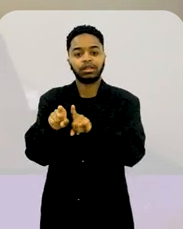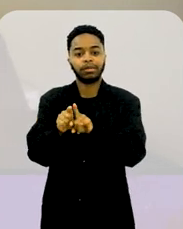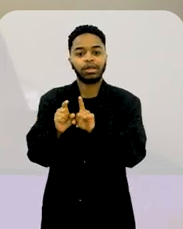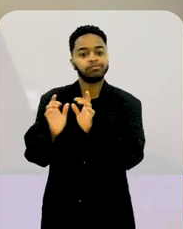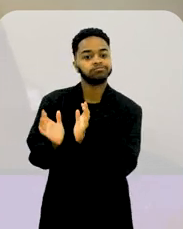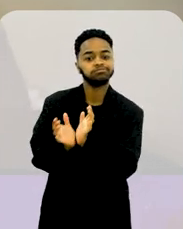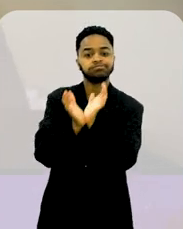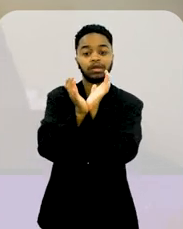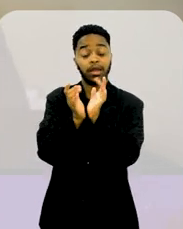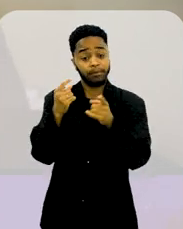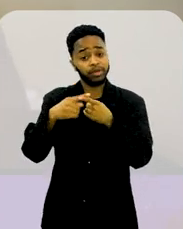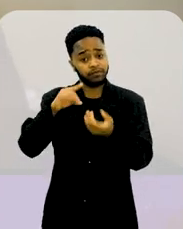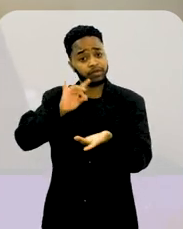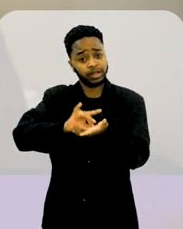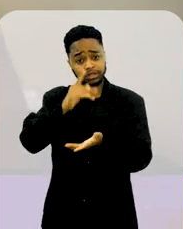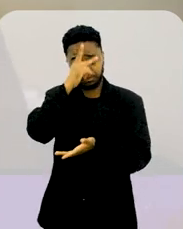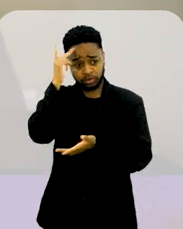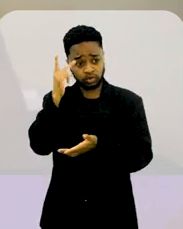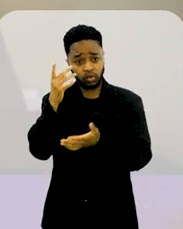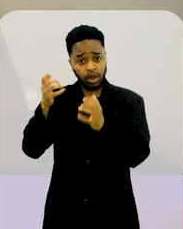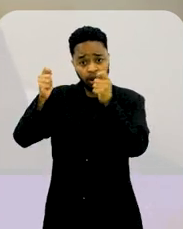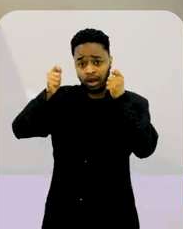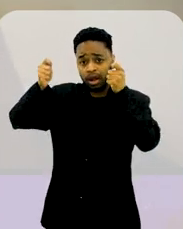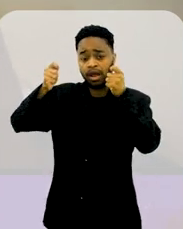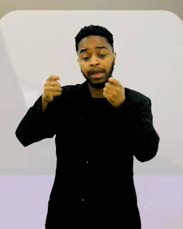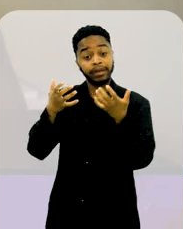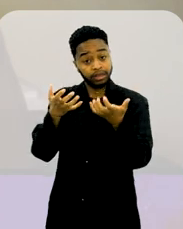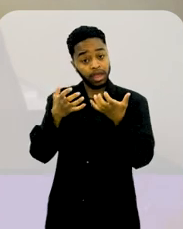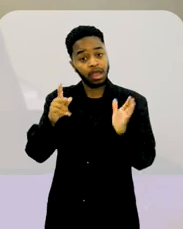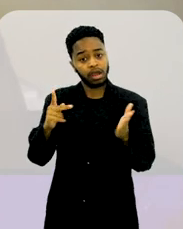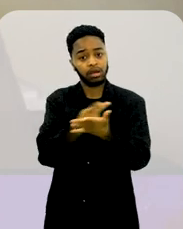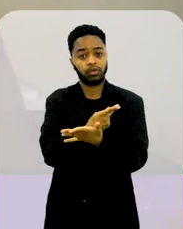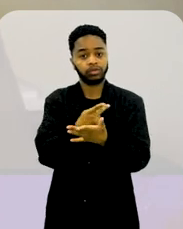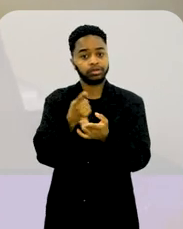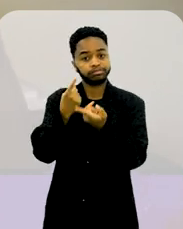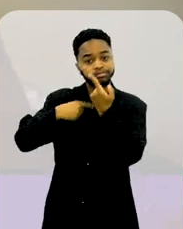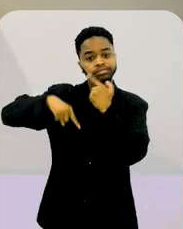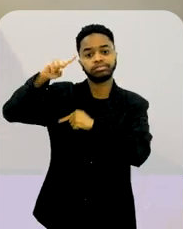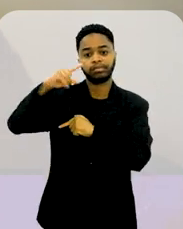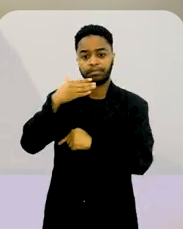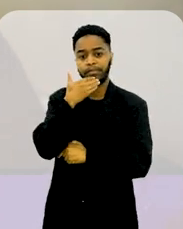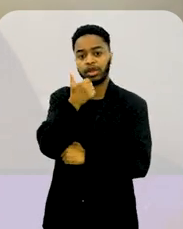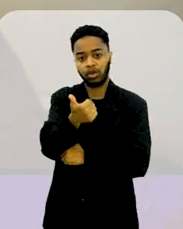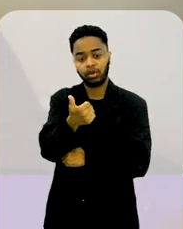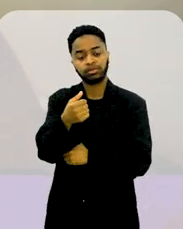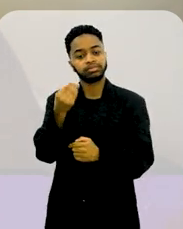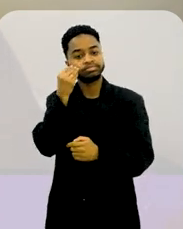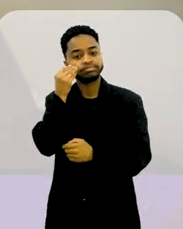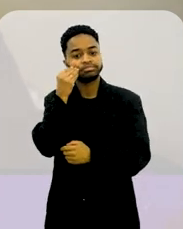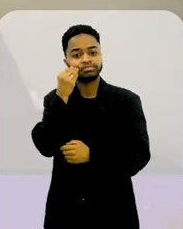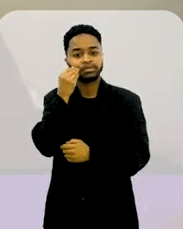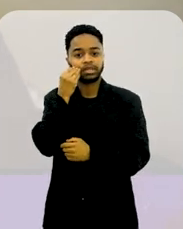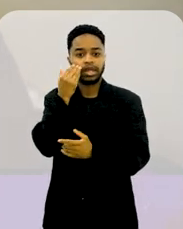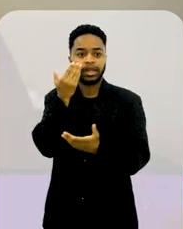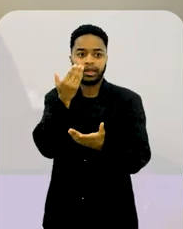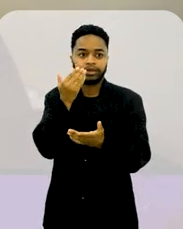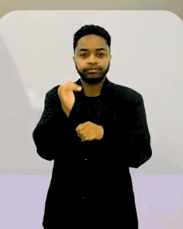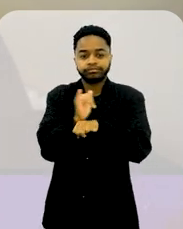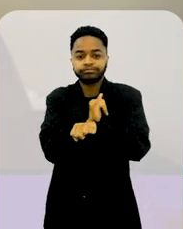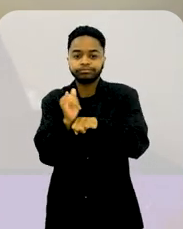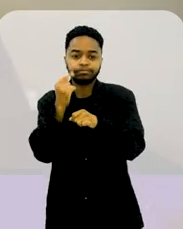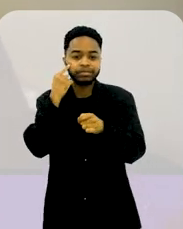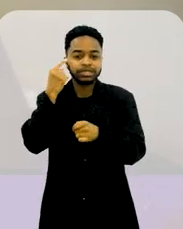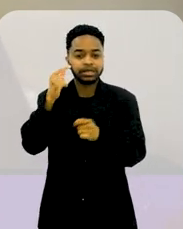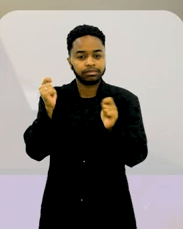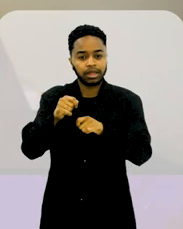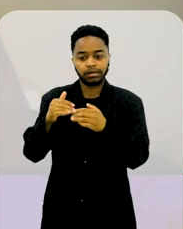o torcedor gostaria que de fato isso aí acontecesse pelo menos abrisse um caminho né para que isso pudesse acontecer